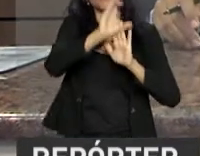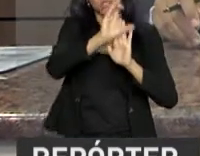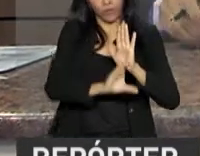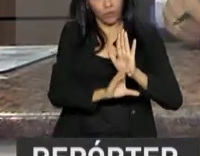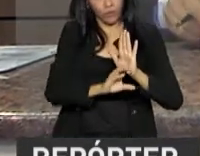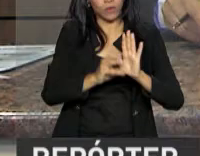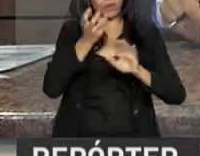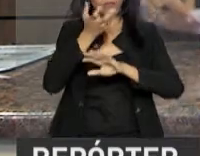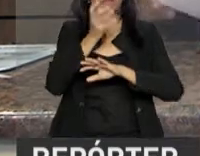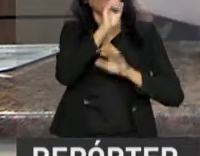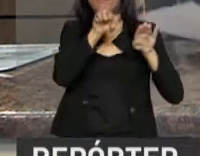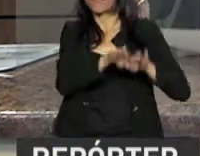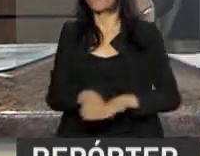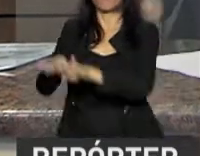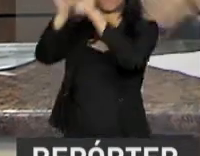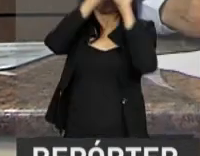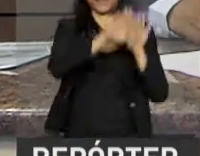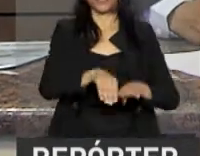investidos no programa